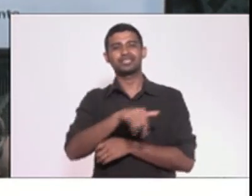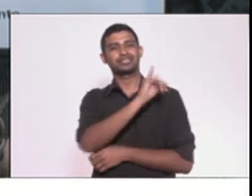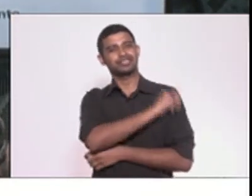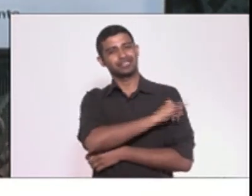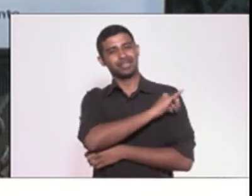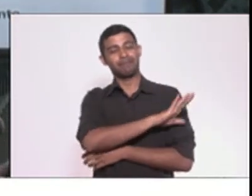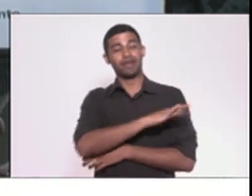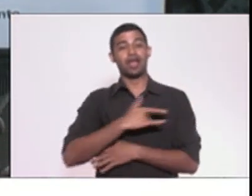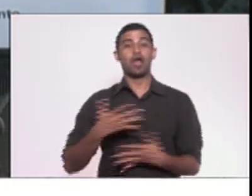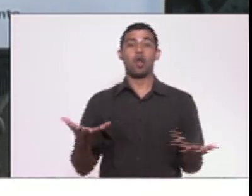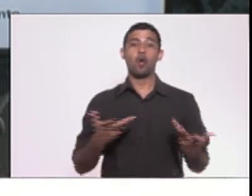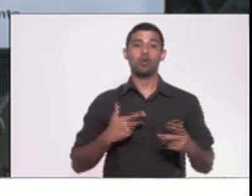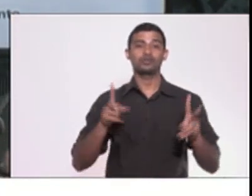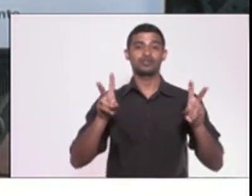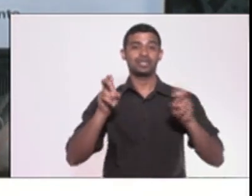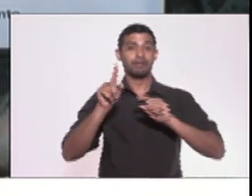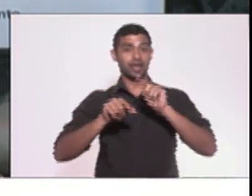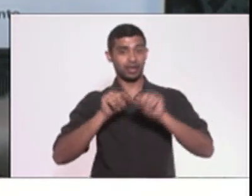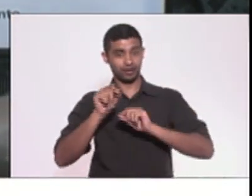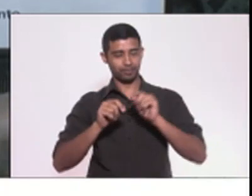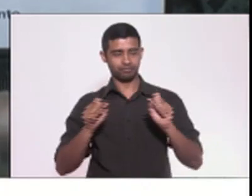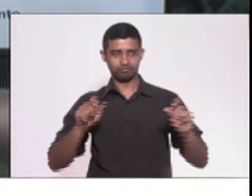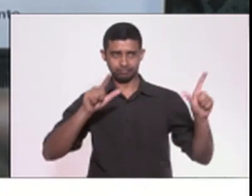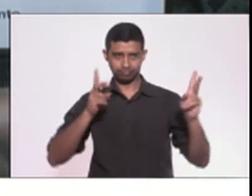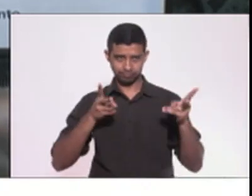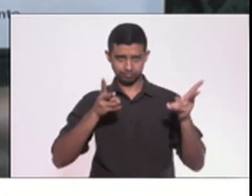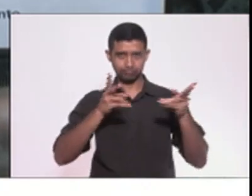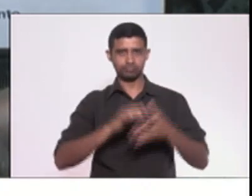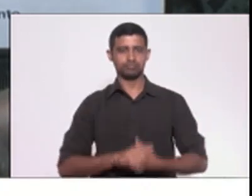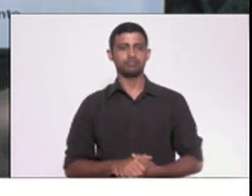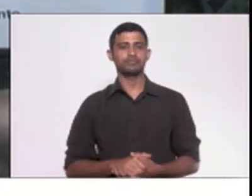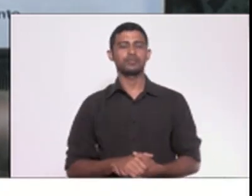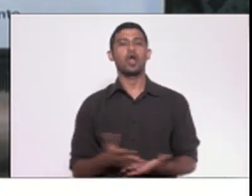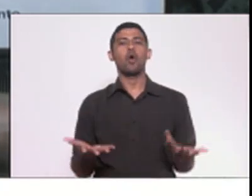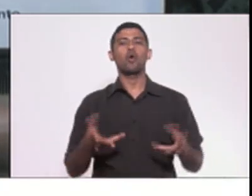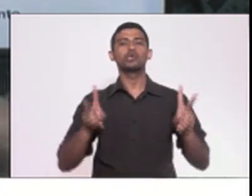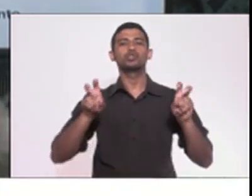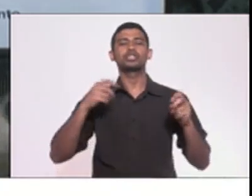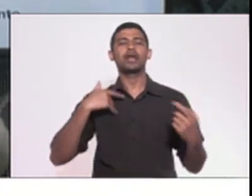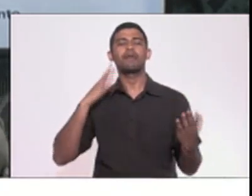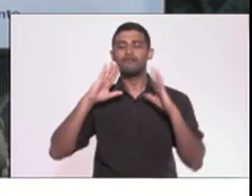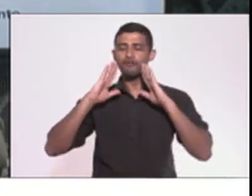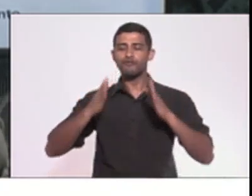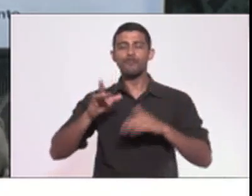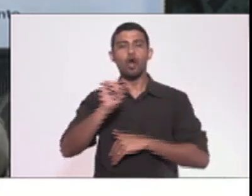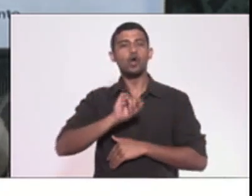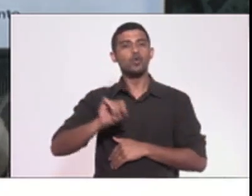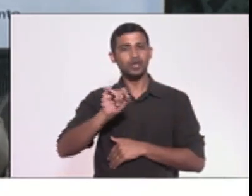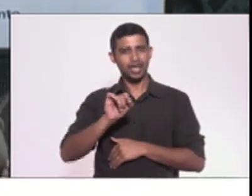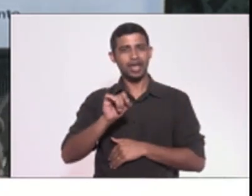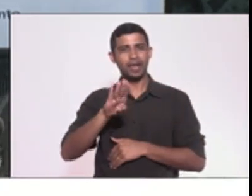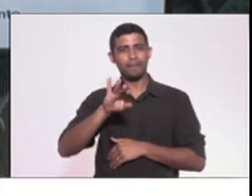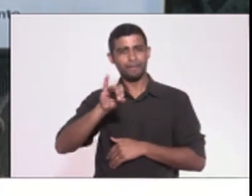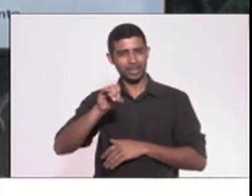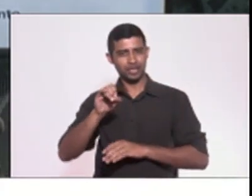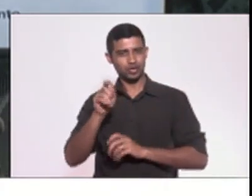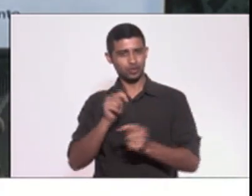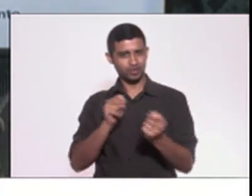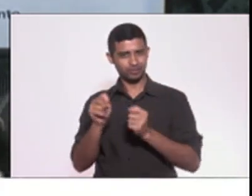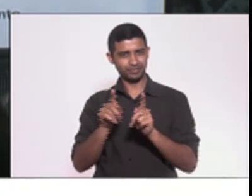o tema aqui hoje, pode prosseguir, é o tema voltado para a bioeconomia, né,